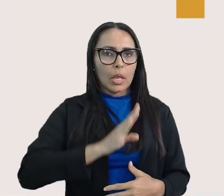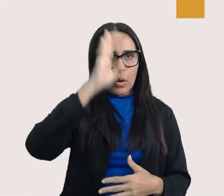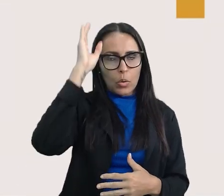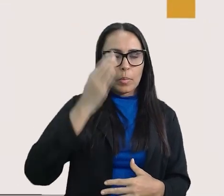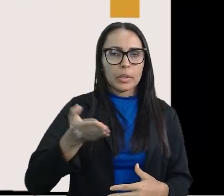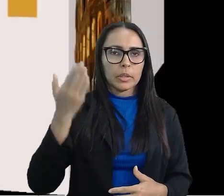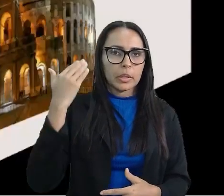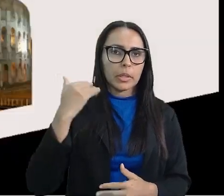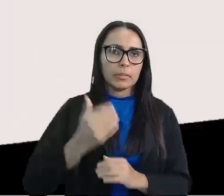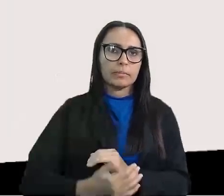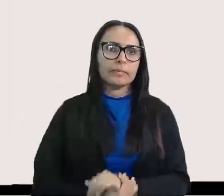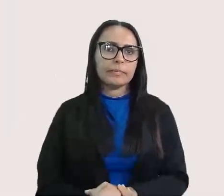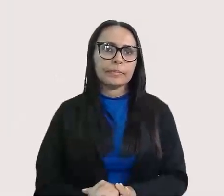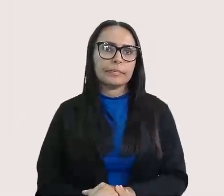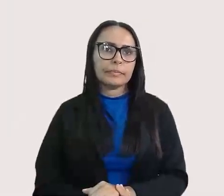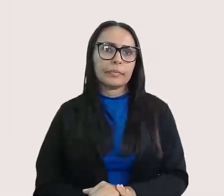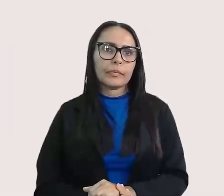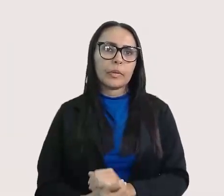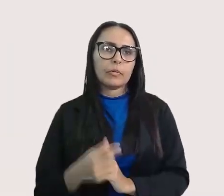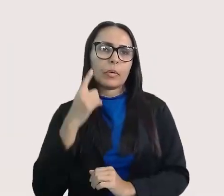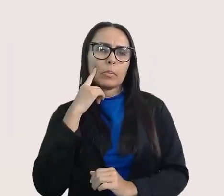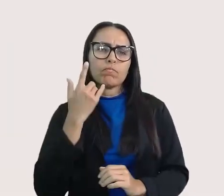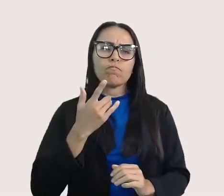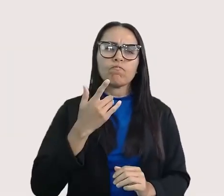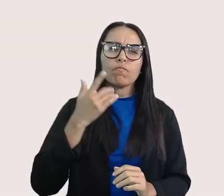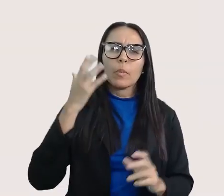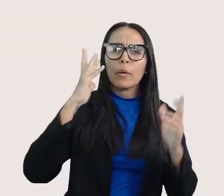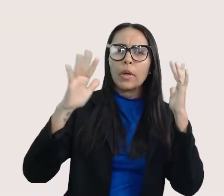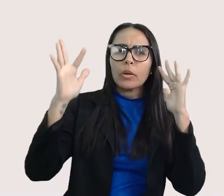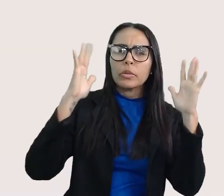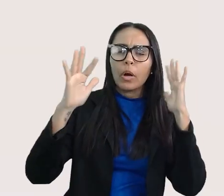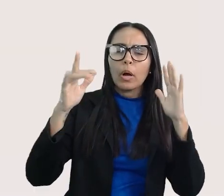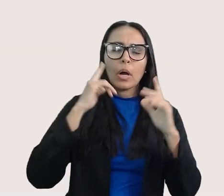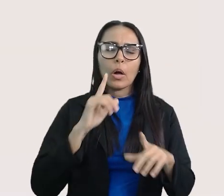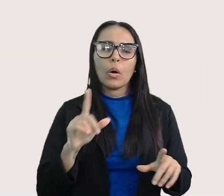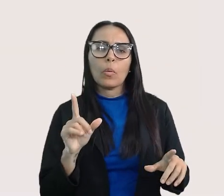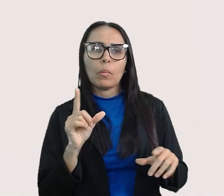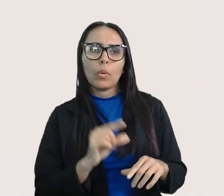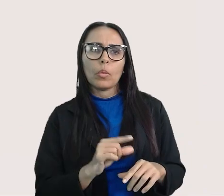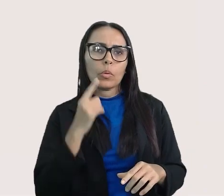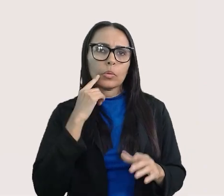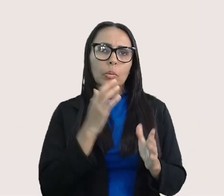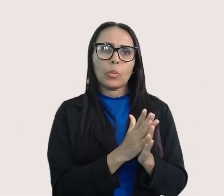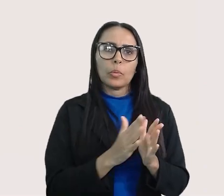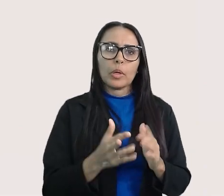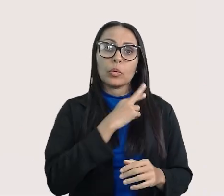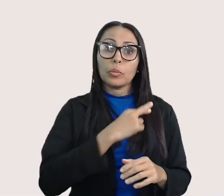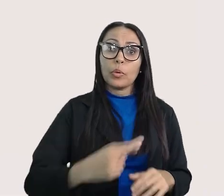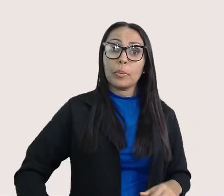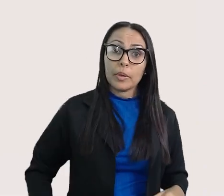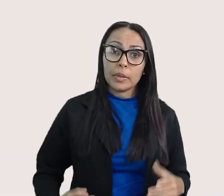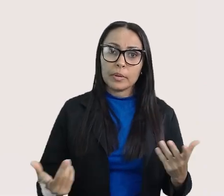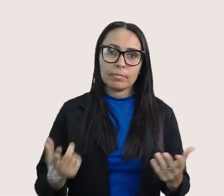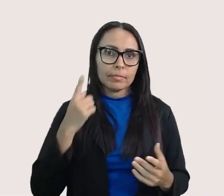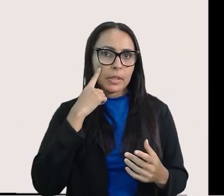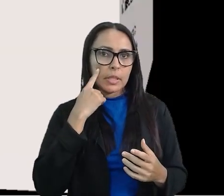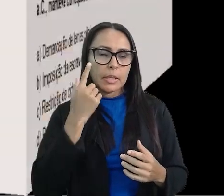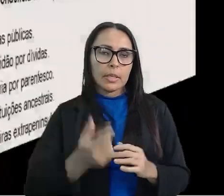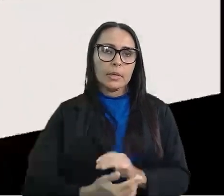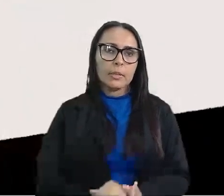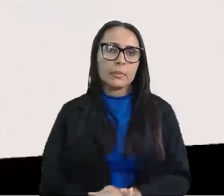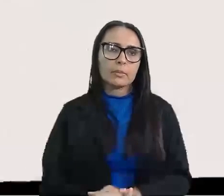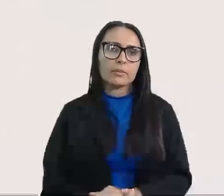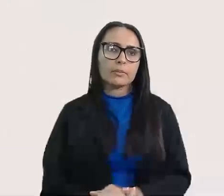Antiga vamos viajar um pouco para o período Republicano se liga